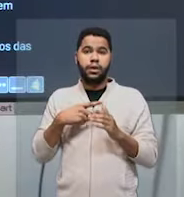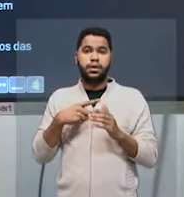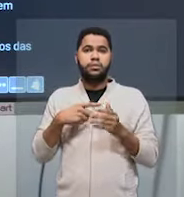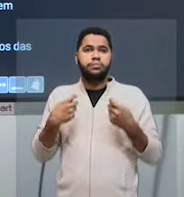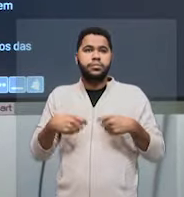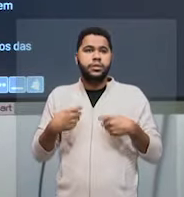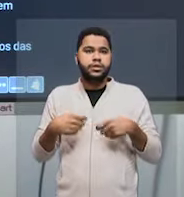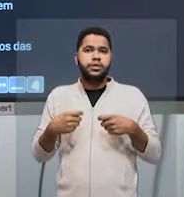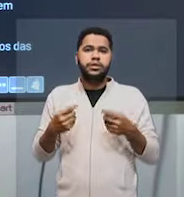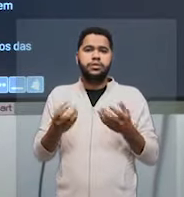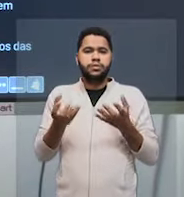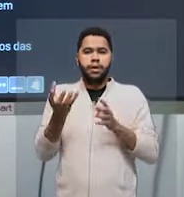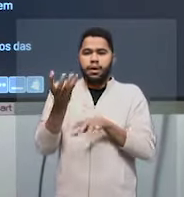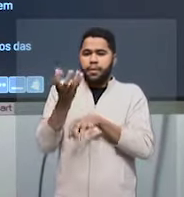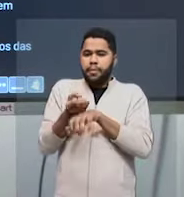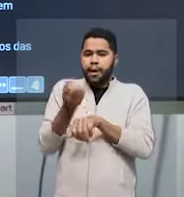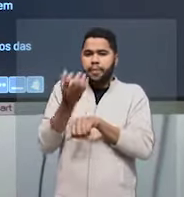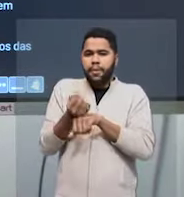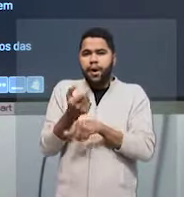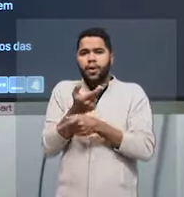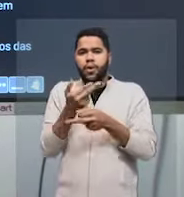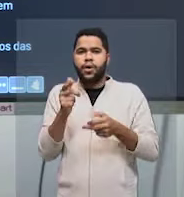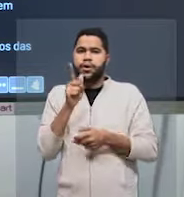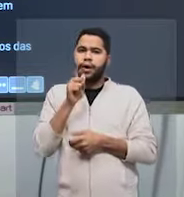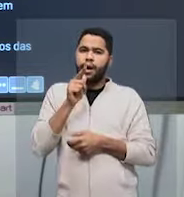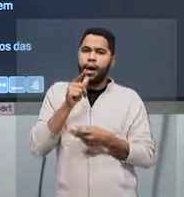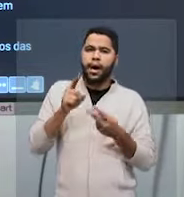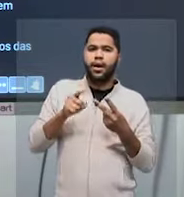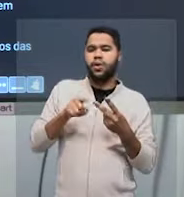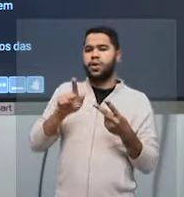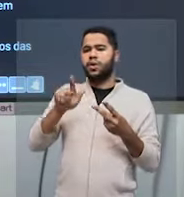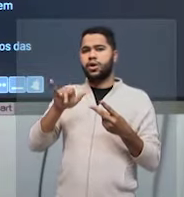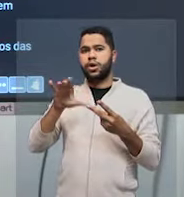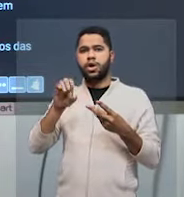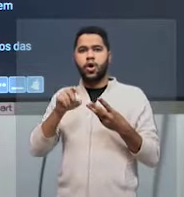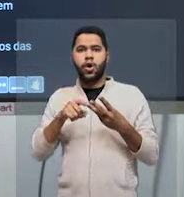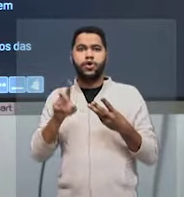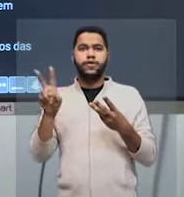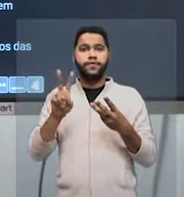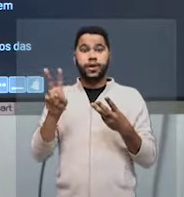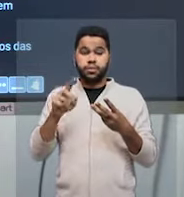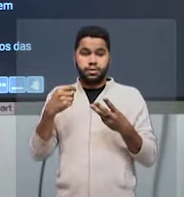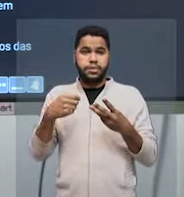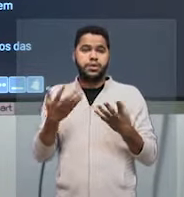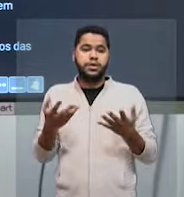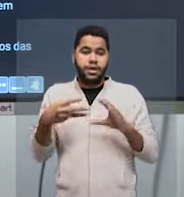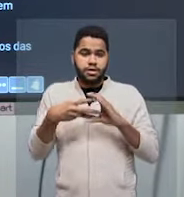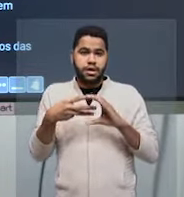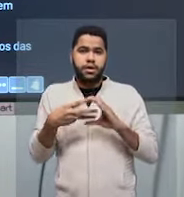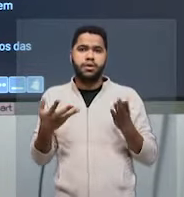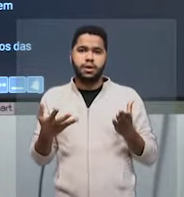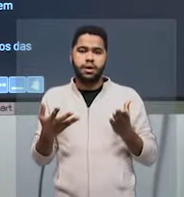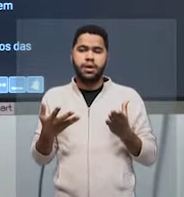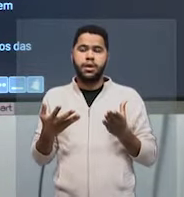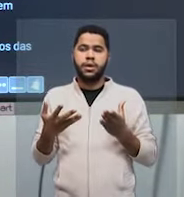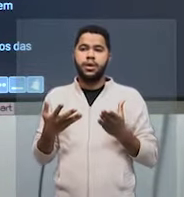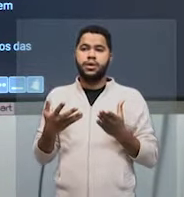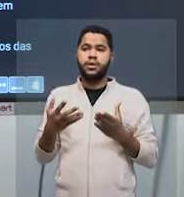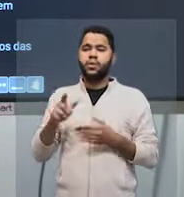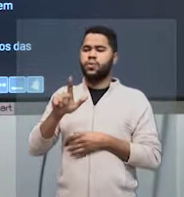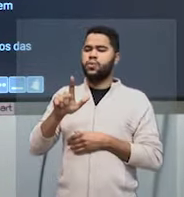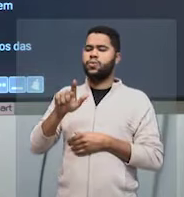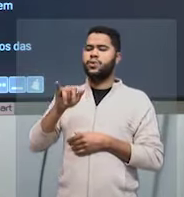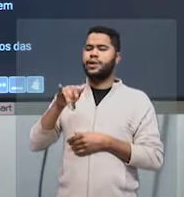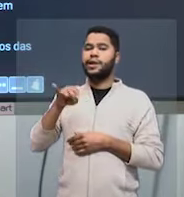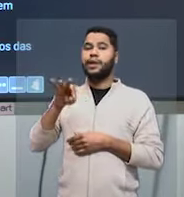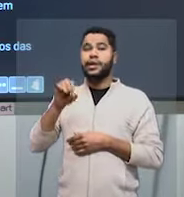que receber nutrientes, glicose, água, né, vitamina, ele tem que nutrir, é uma célula. Então, ele tem que receber um líquido com